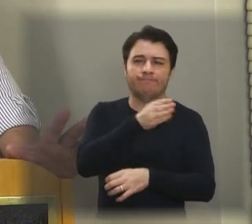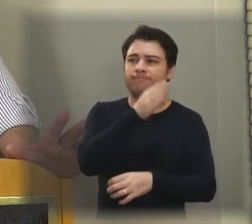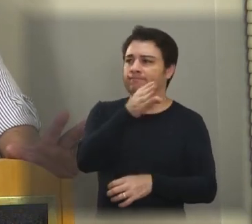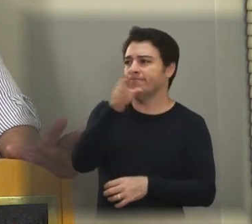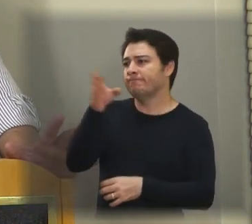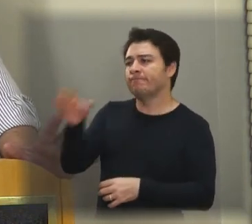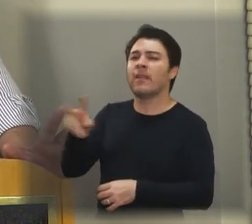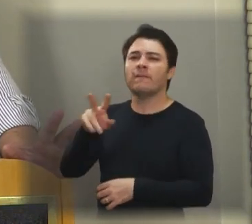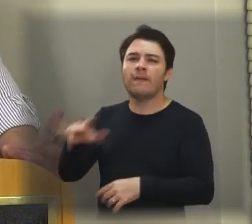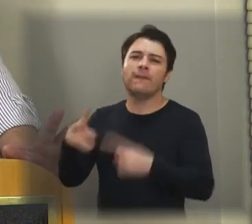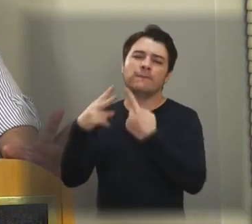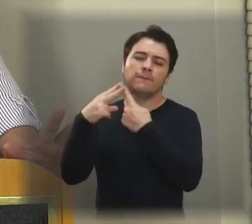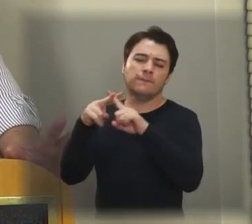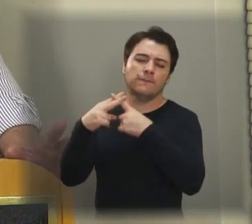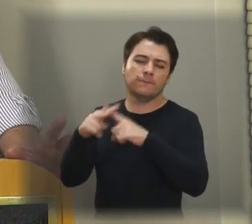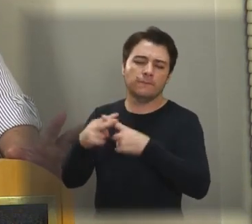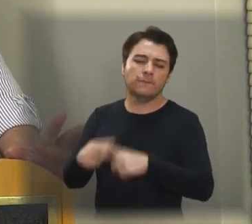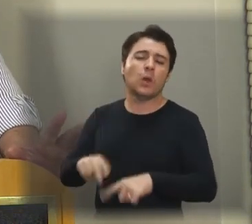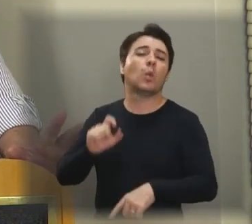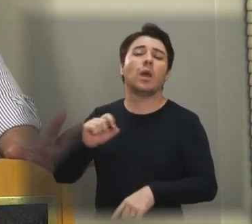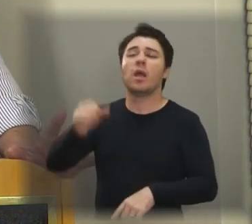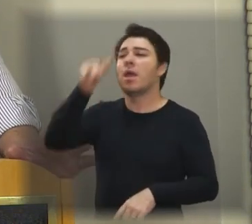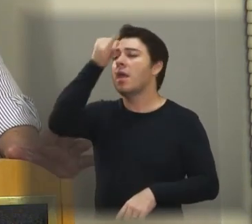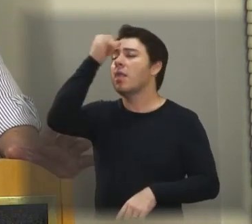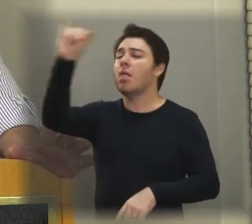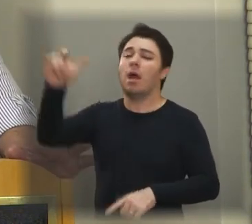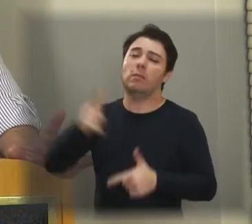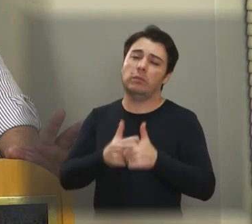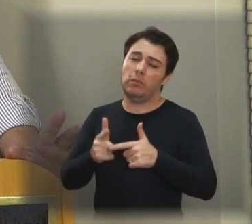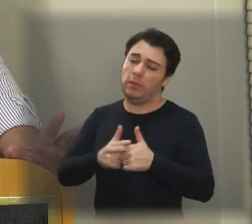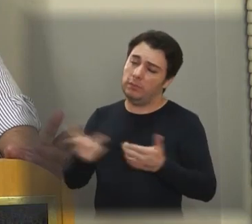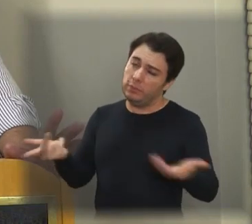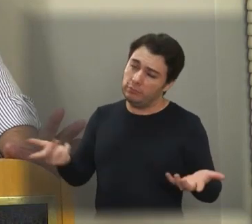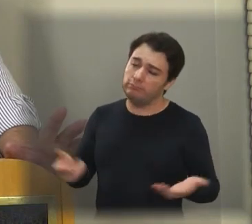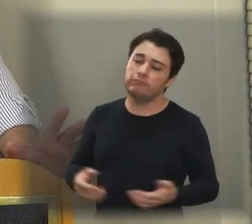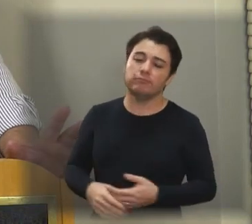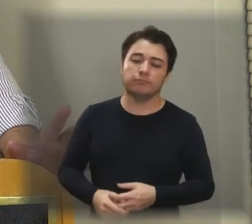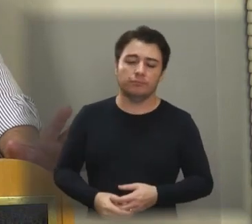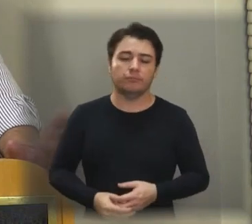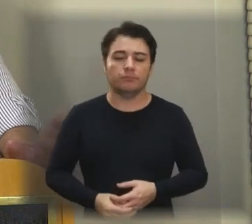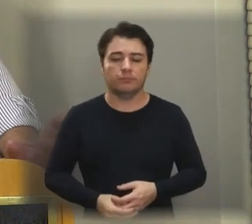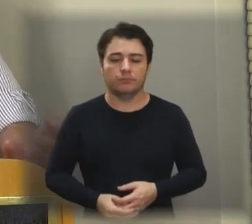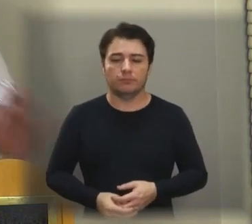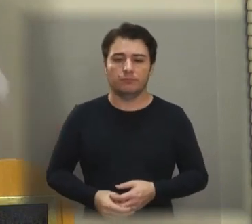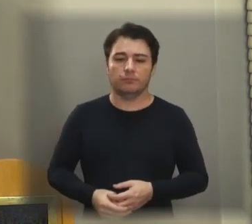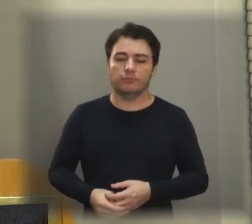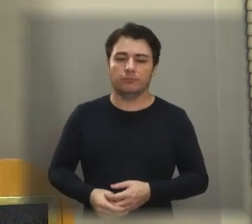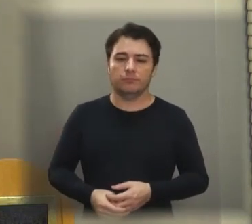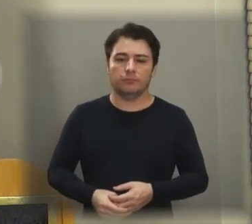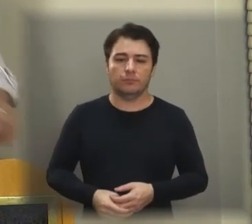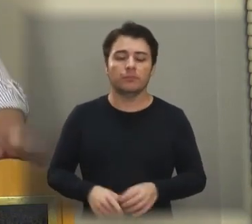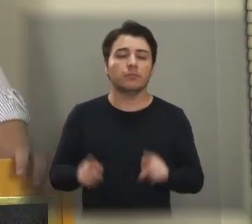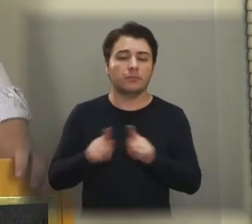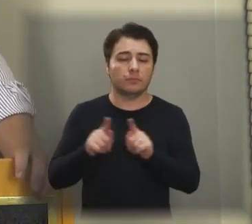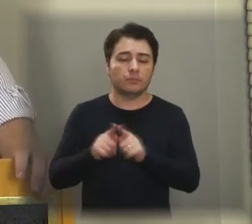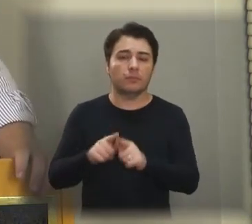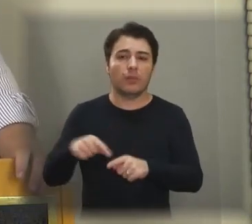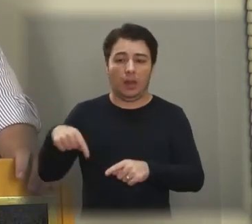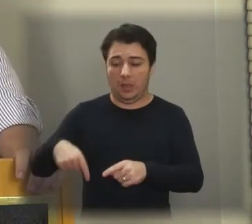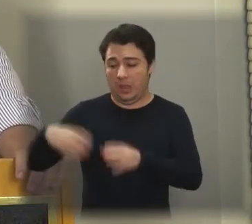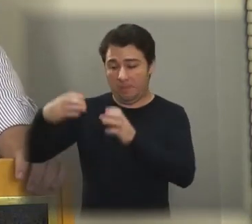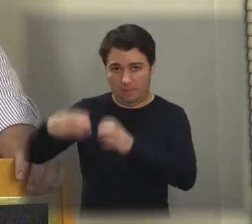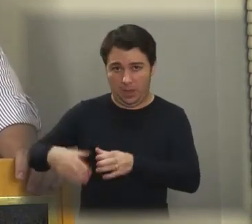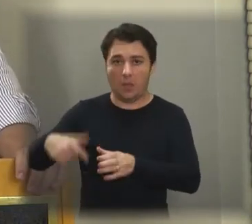a gente vai começar a fazer manutenção para evitar ocorrências como essa tá a aqui a gente trouxe ao com